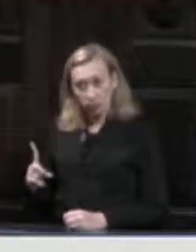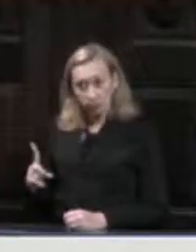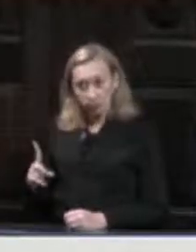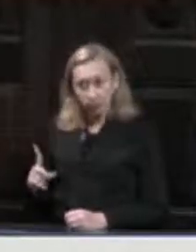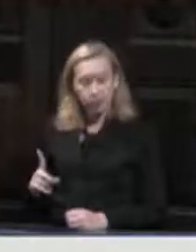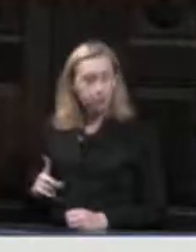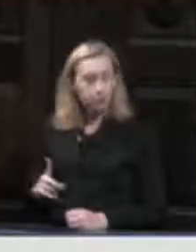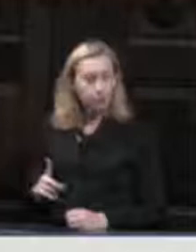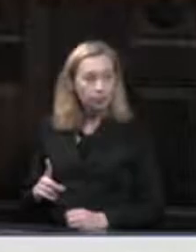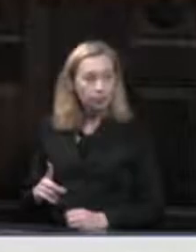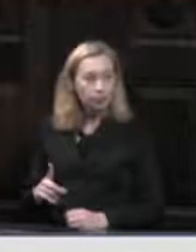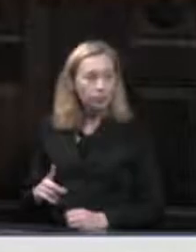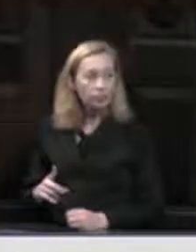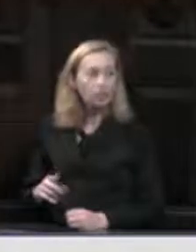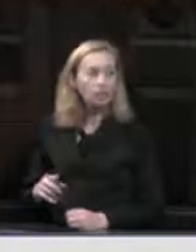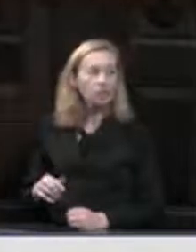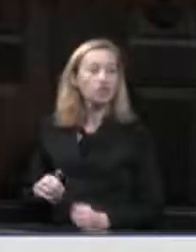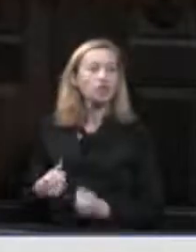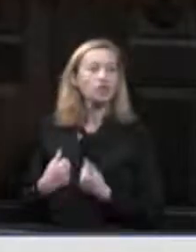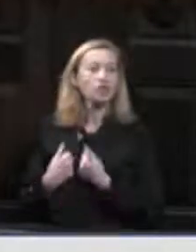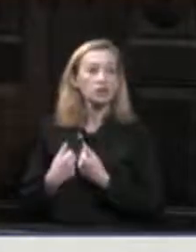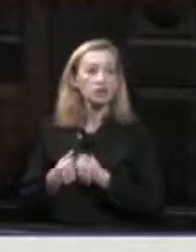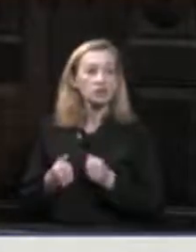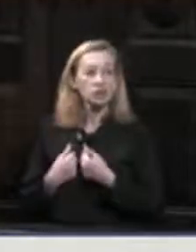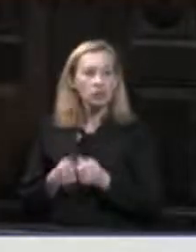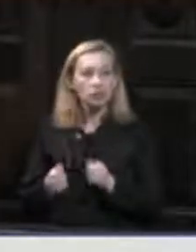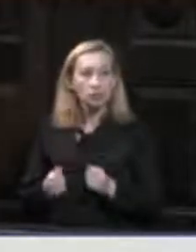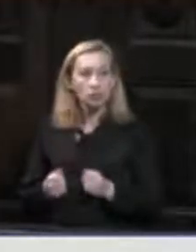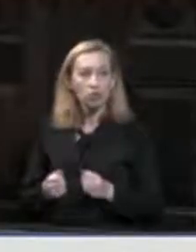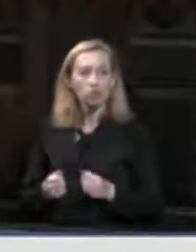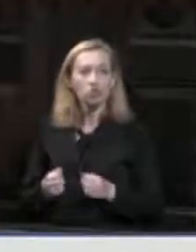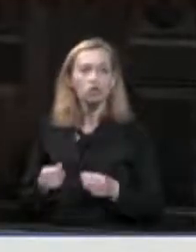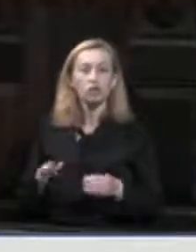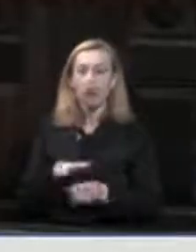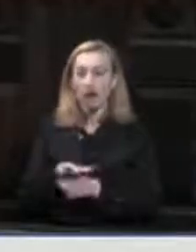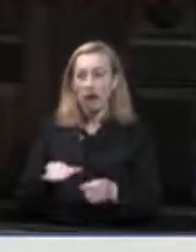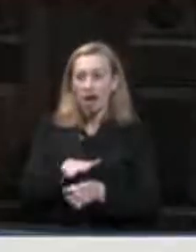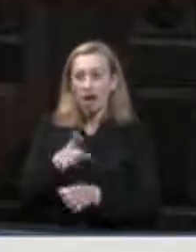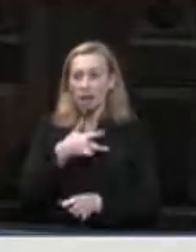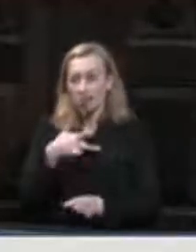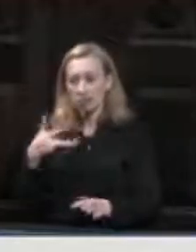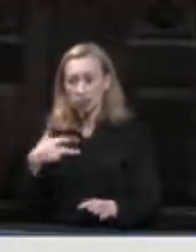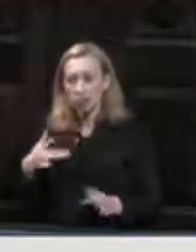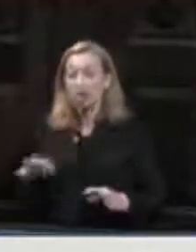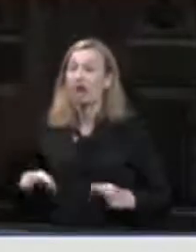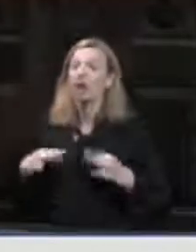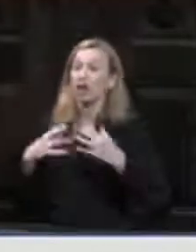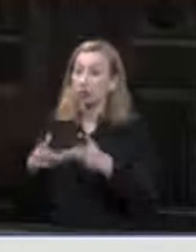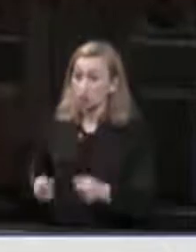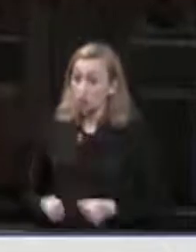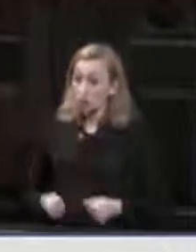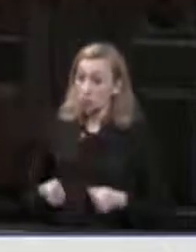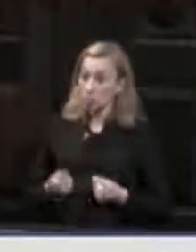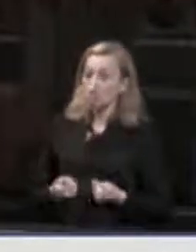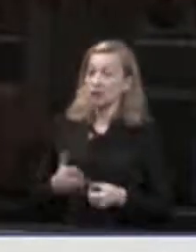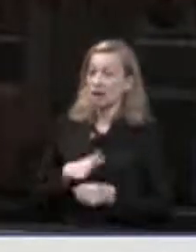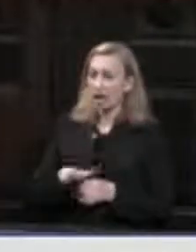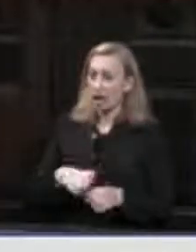tenham direito a transporte, que tenham direito à assistência de saúde, a todos esses serviços,